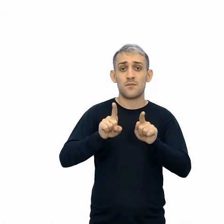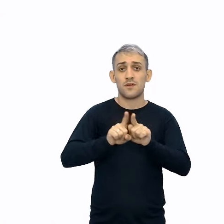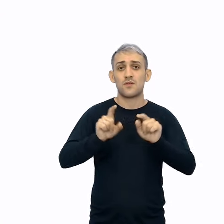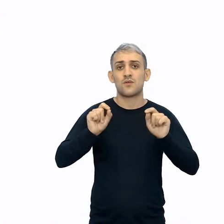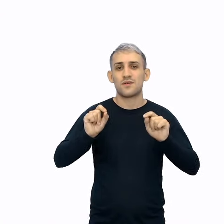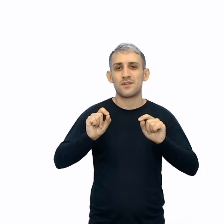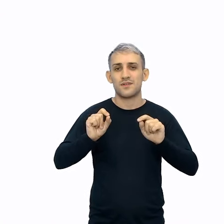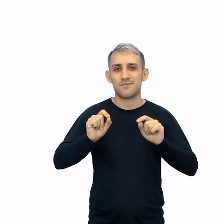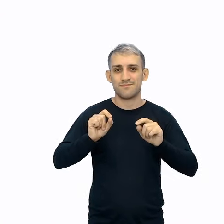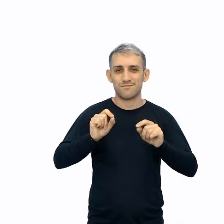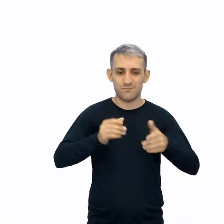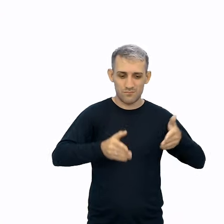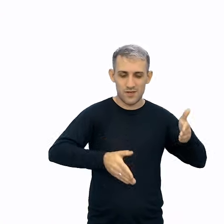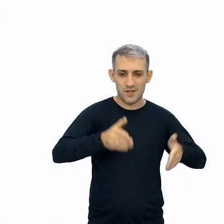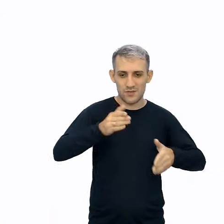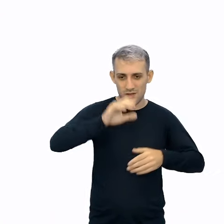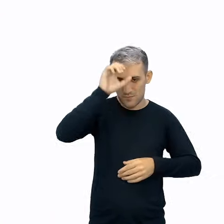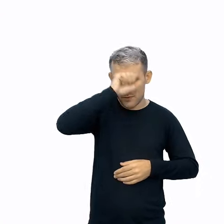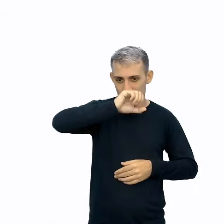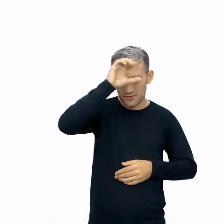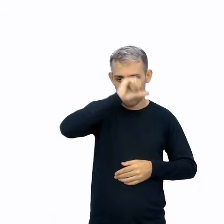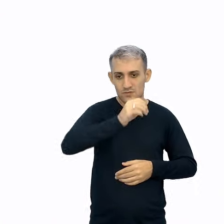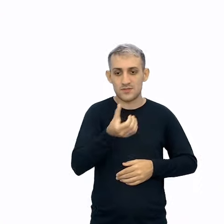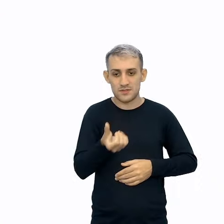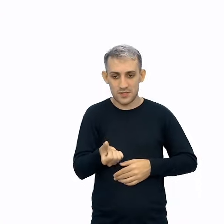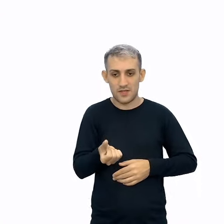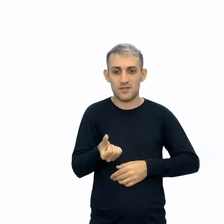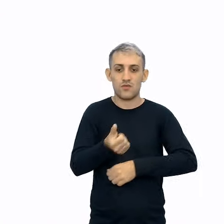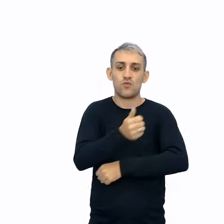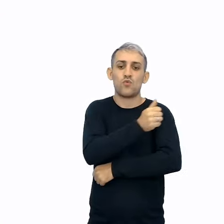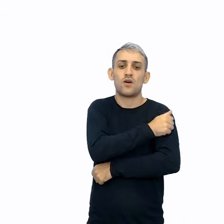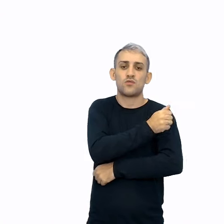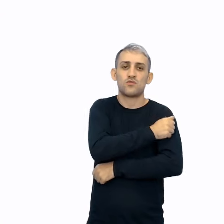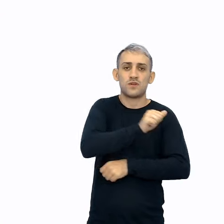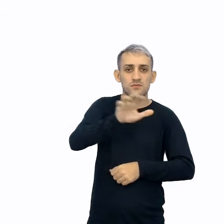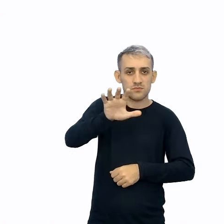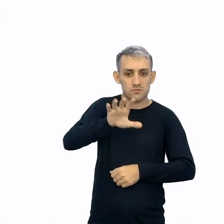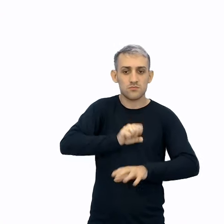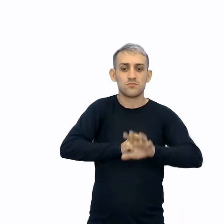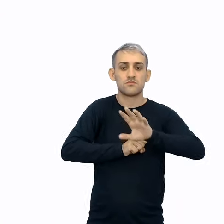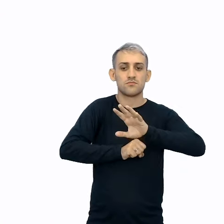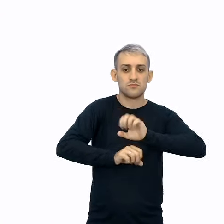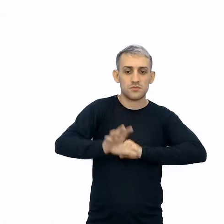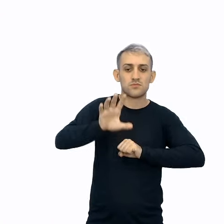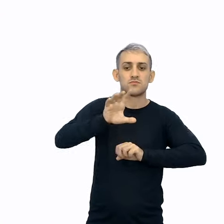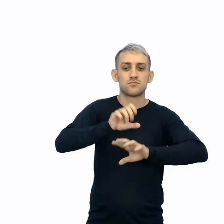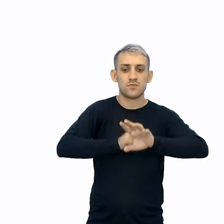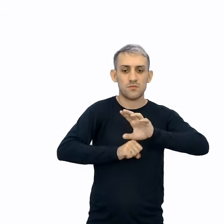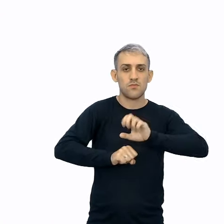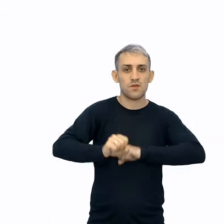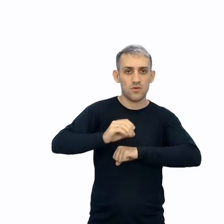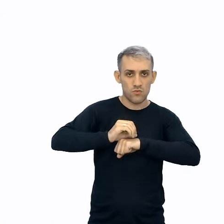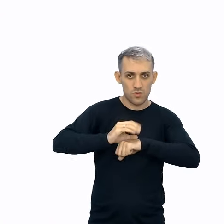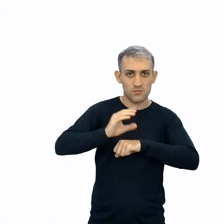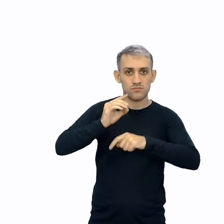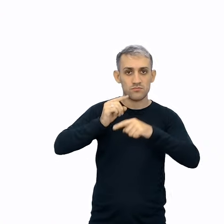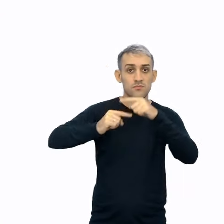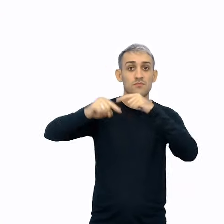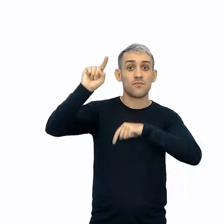na situação de aprendizagem seis então o aluno vai se apropriando desse conhecimento desenvolvido